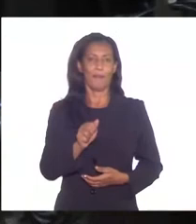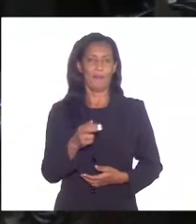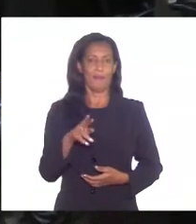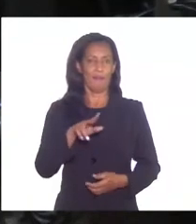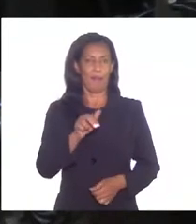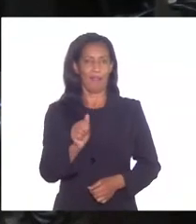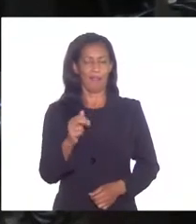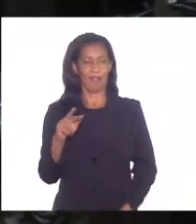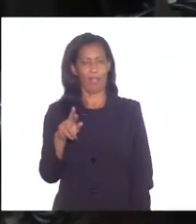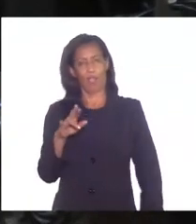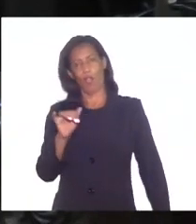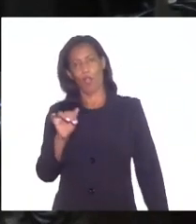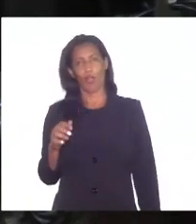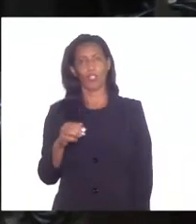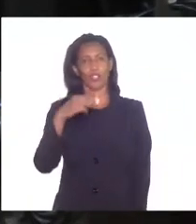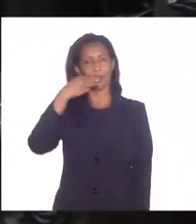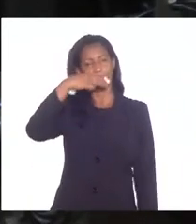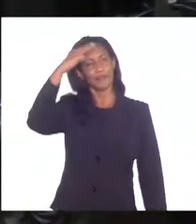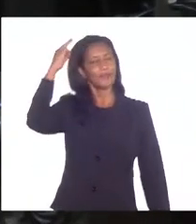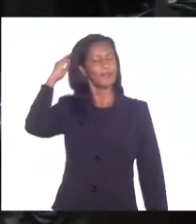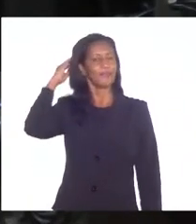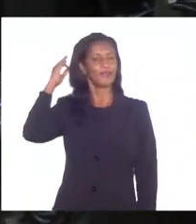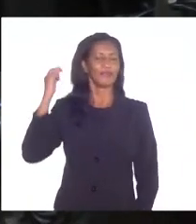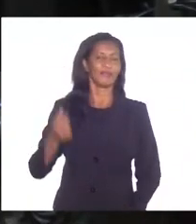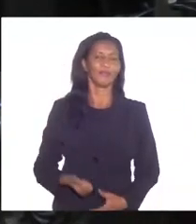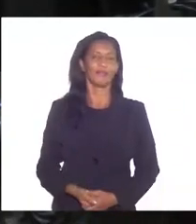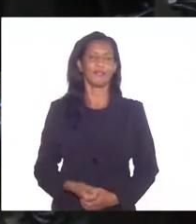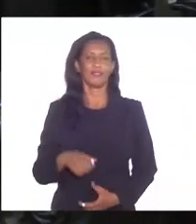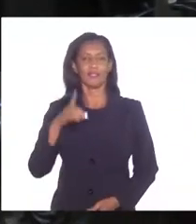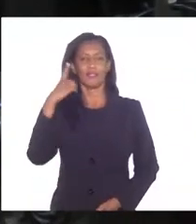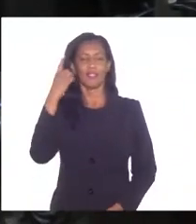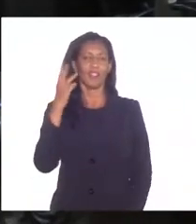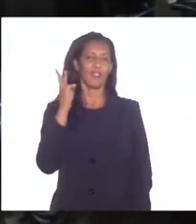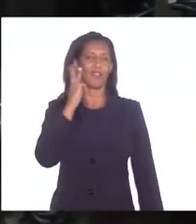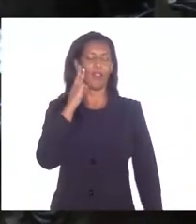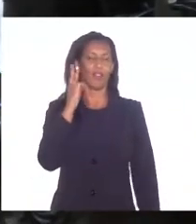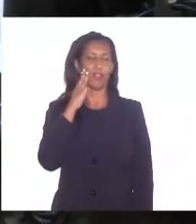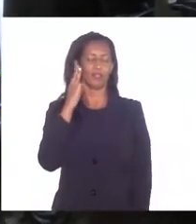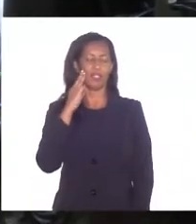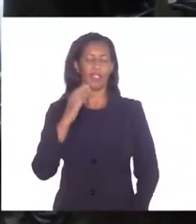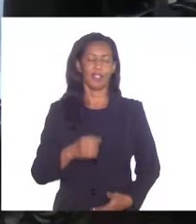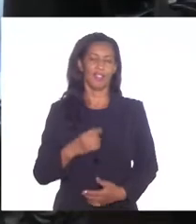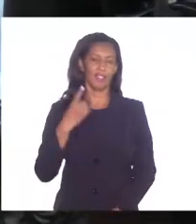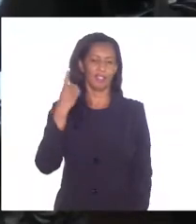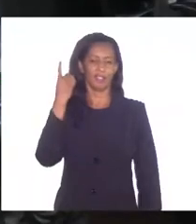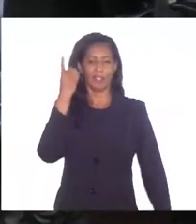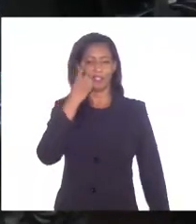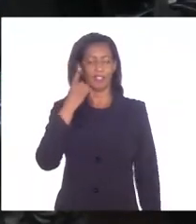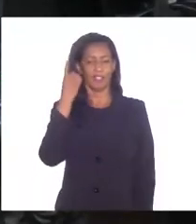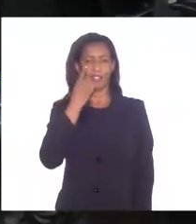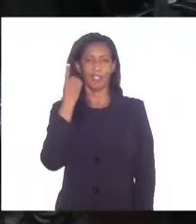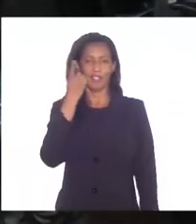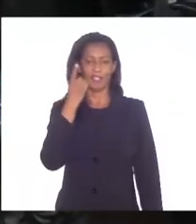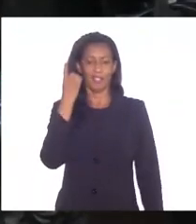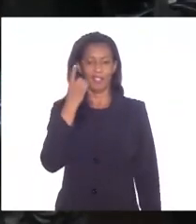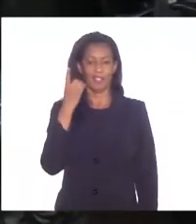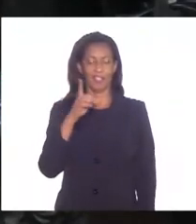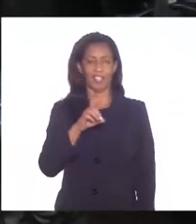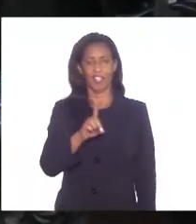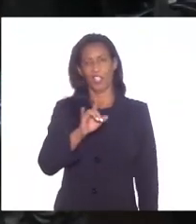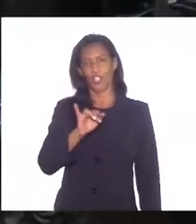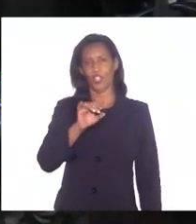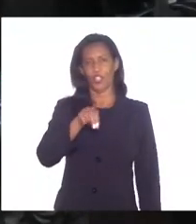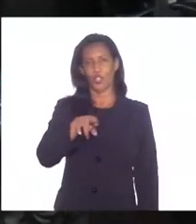Rocha, deputado Márcio Pacheco, deputado Valdeque Carneiro, o deputado